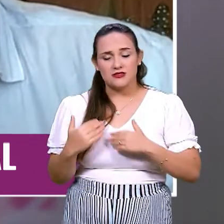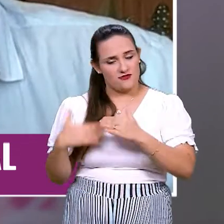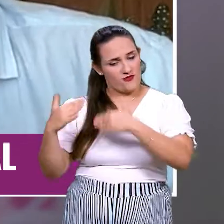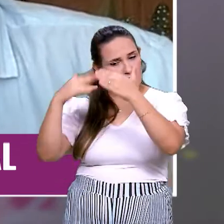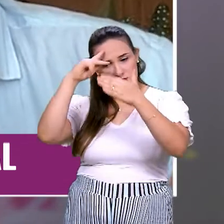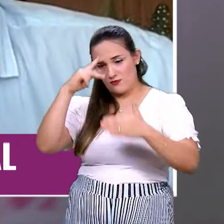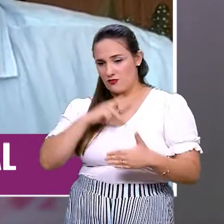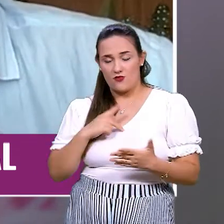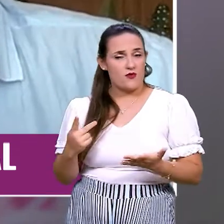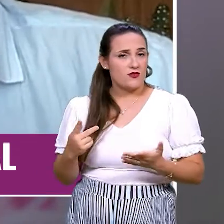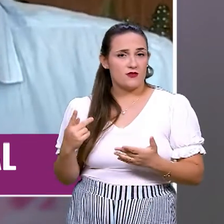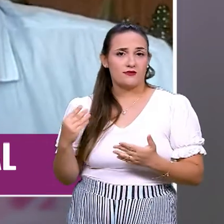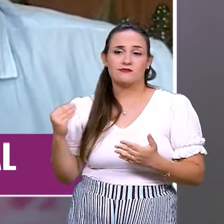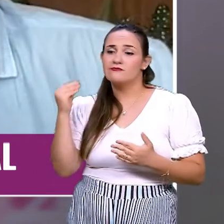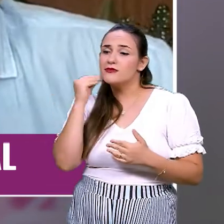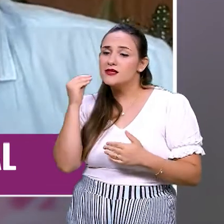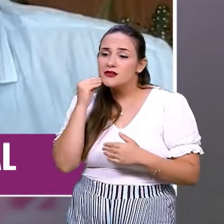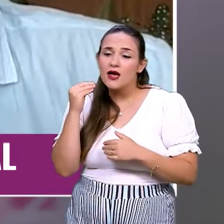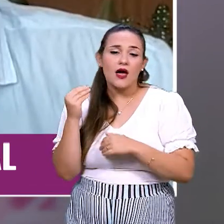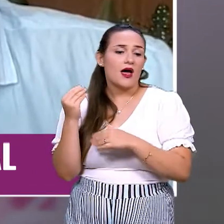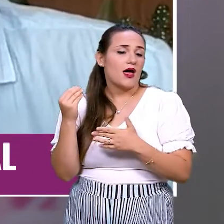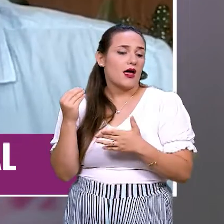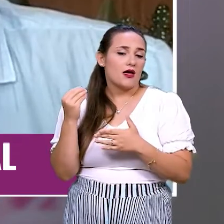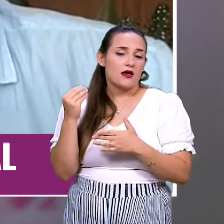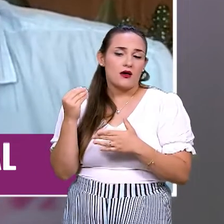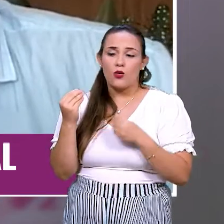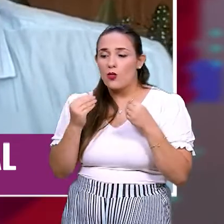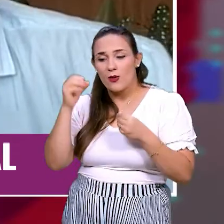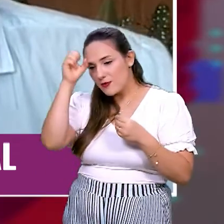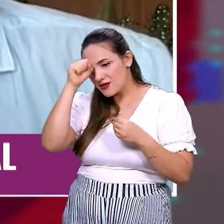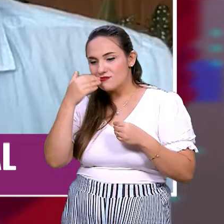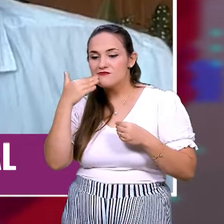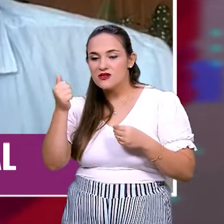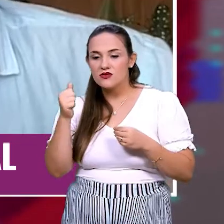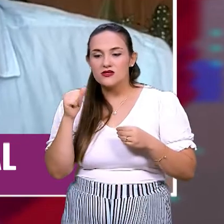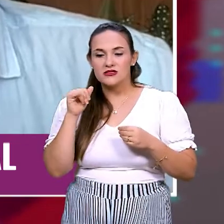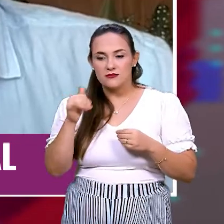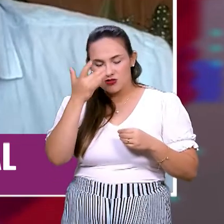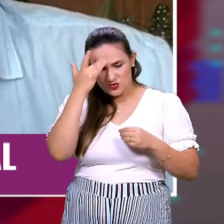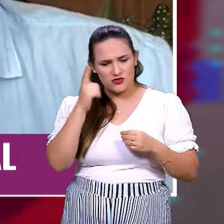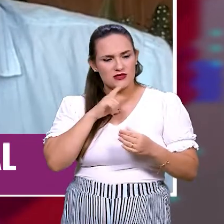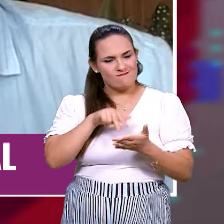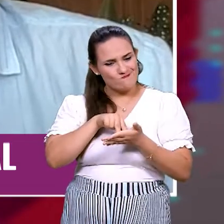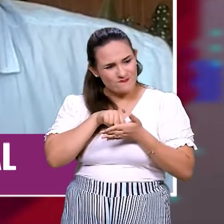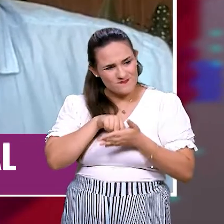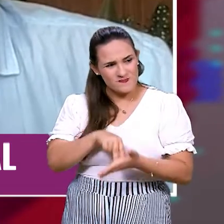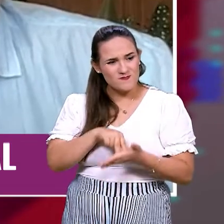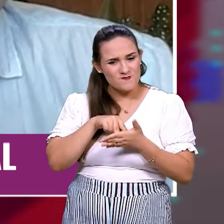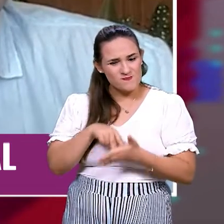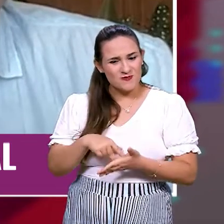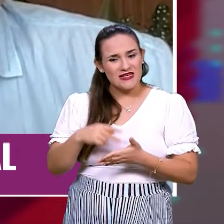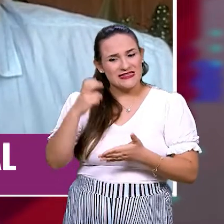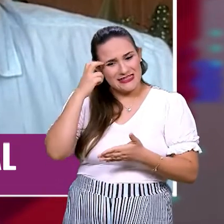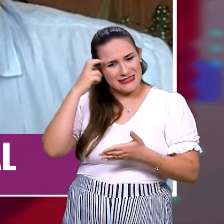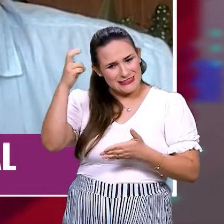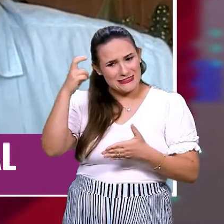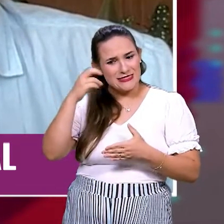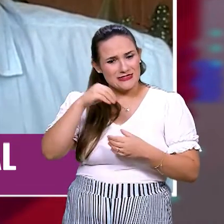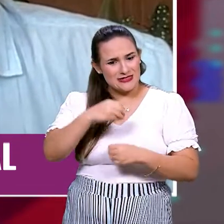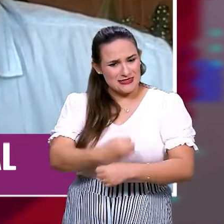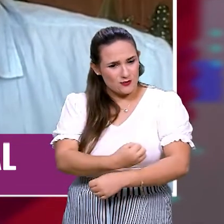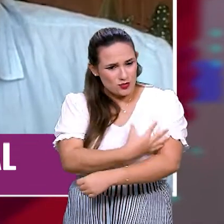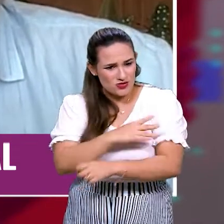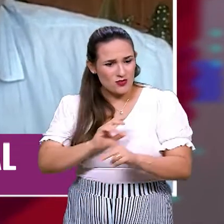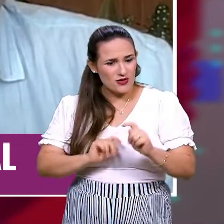pessoas vão continuar a precisar se desenvolver, buscar formas de aprender, e quem tem mais resiliência, quem tem